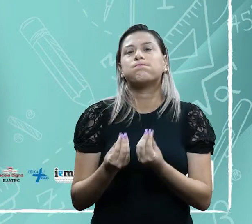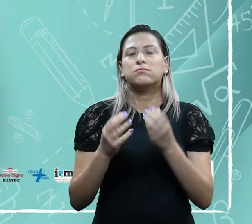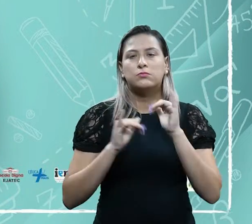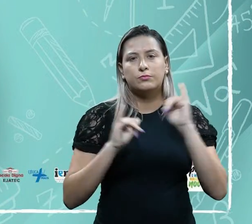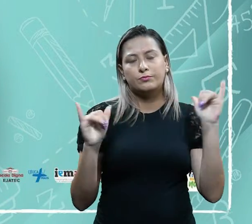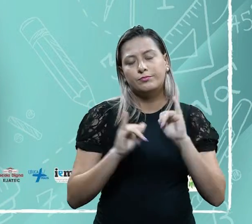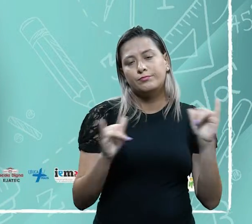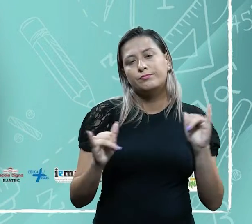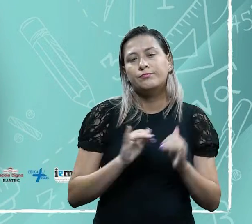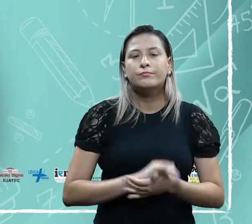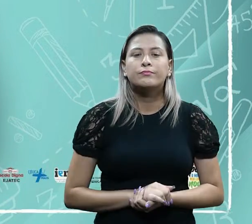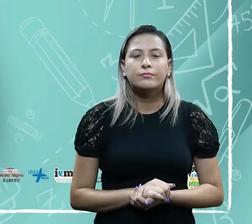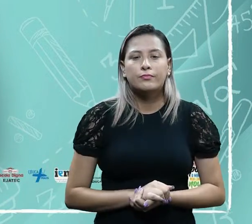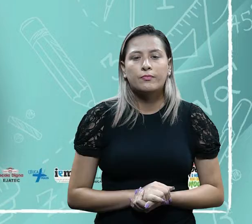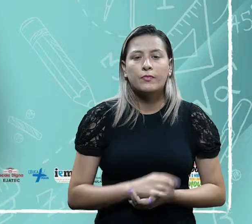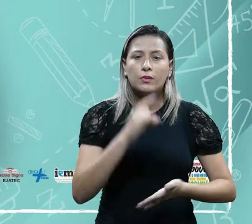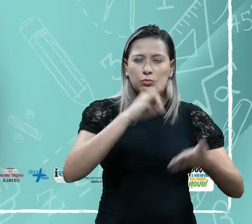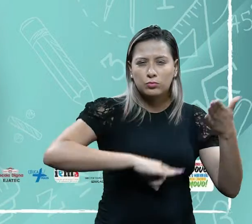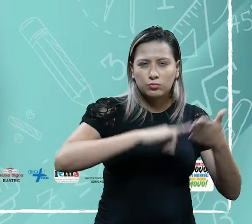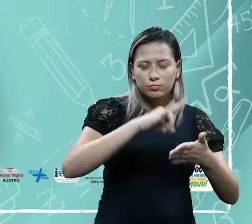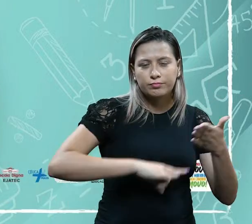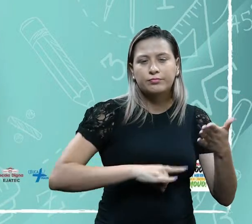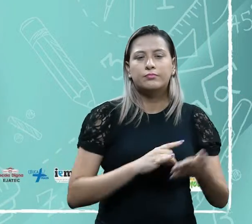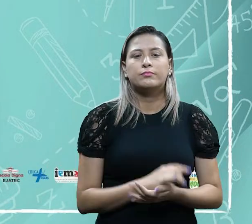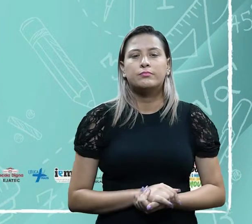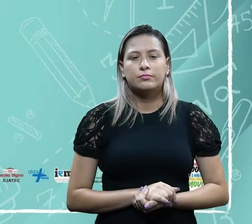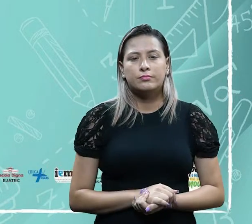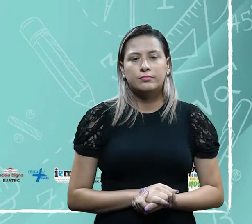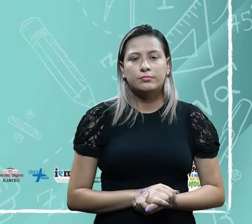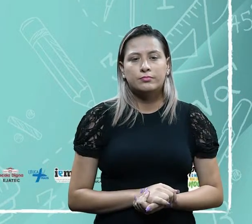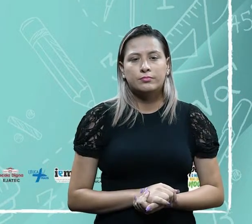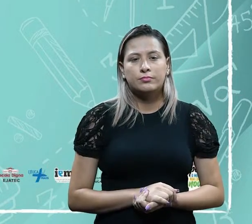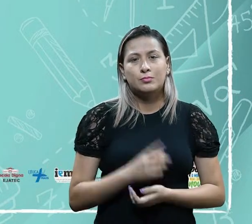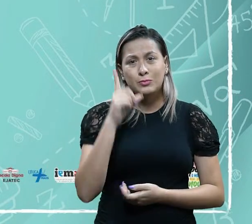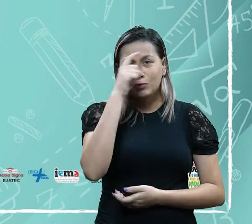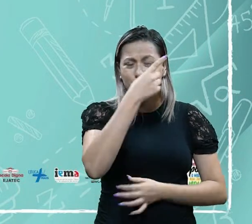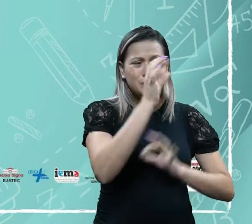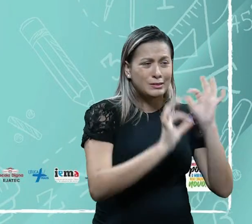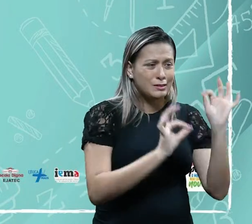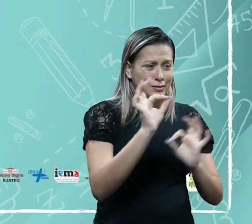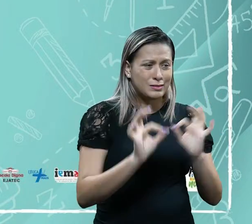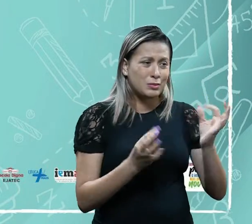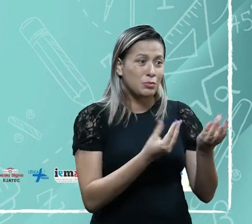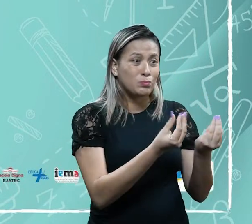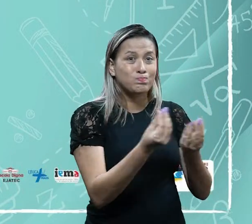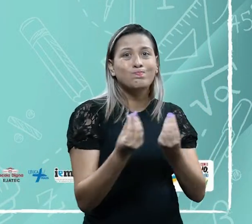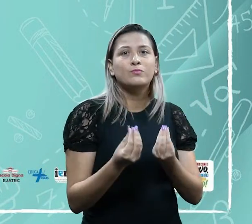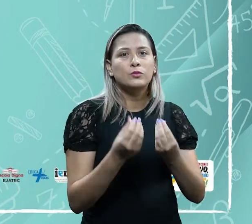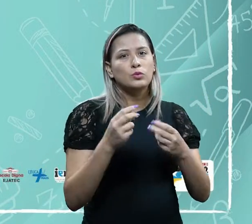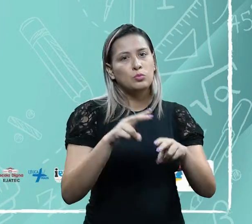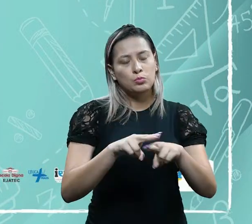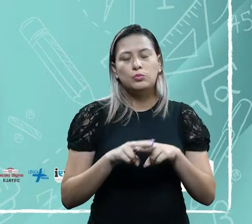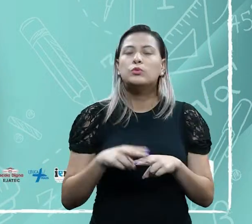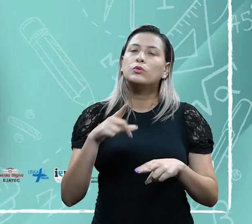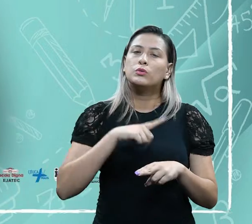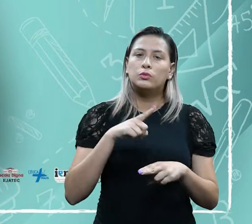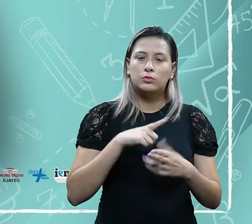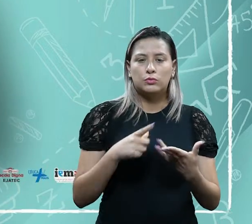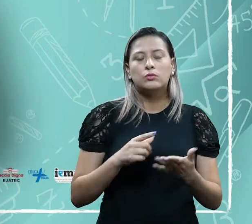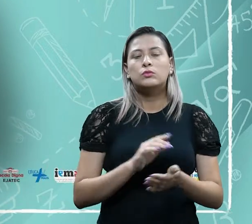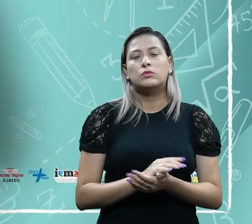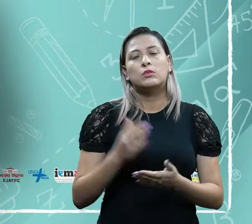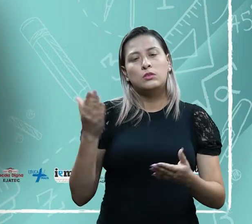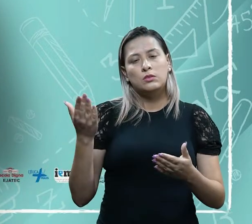informações. E essas informações, esses documentos, eles seriam muito difíceis de organizar. Então, criou-se um arquivo